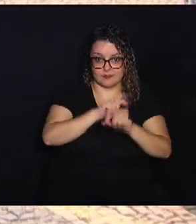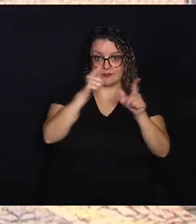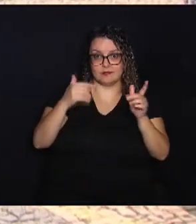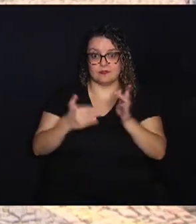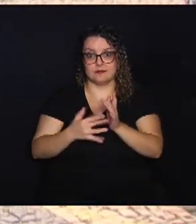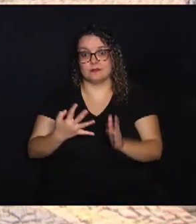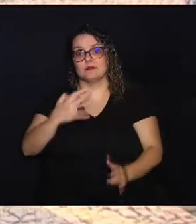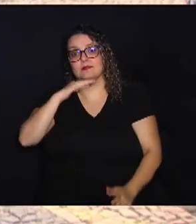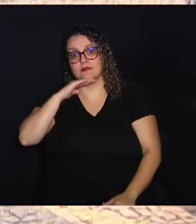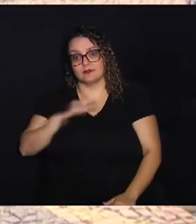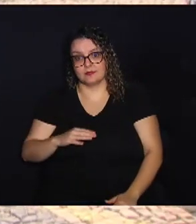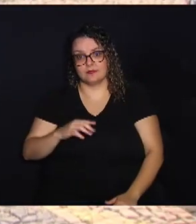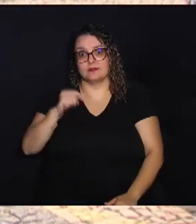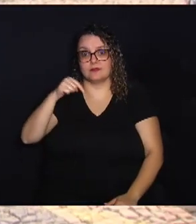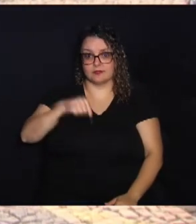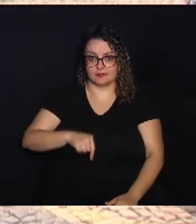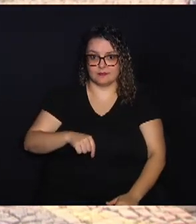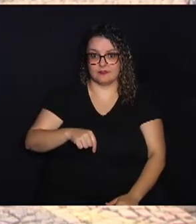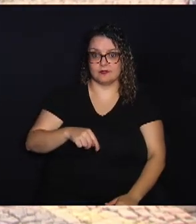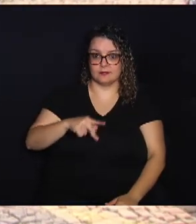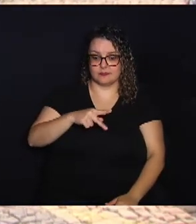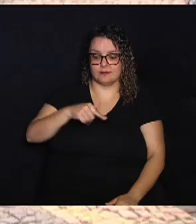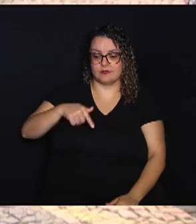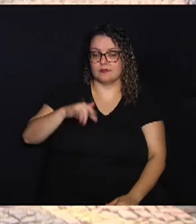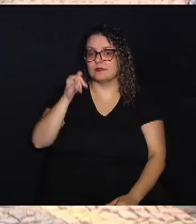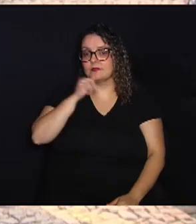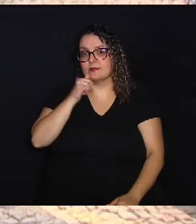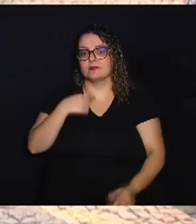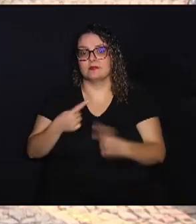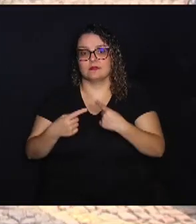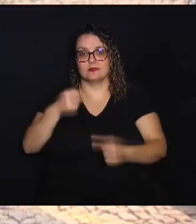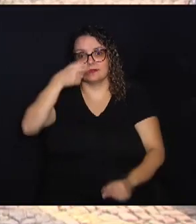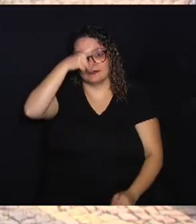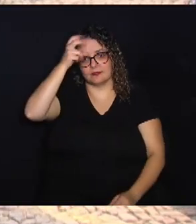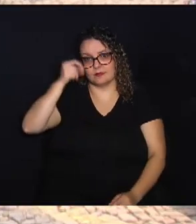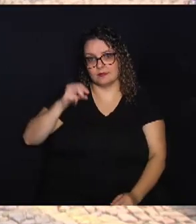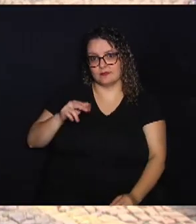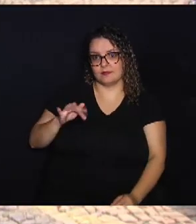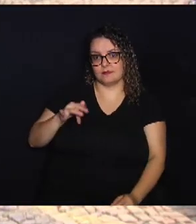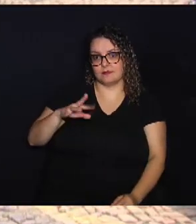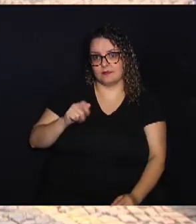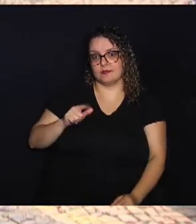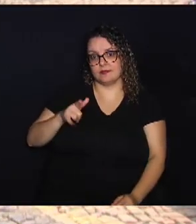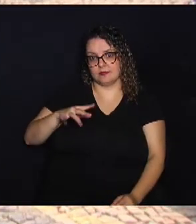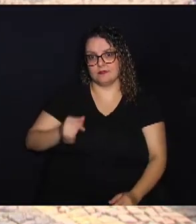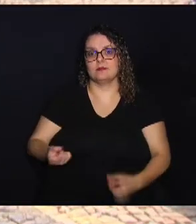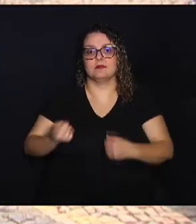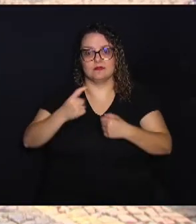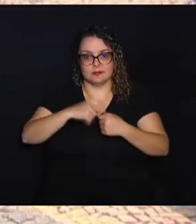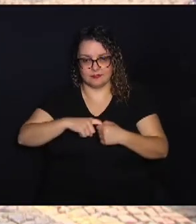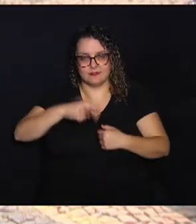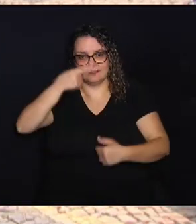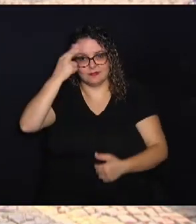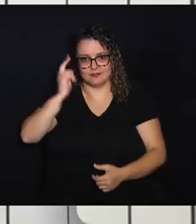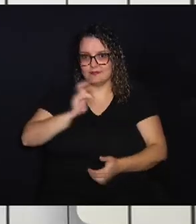4 horas da tarde, aqui no Parque Itália, Avenida Prefeito Faria Lima. Eu volto com você, Gabriel Castro.